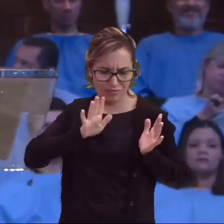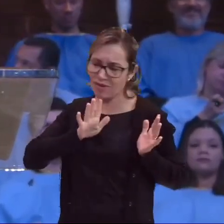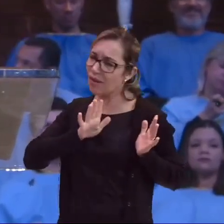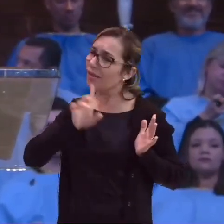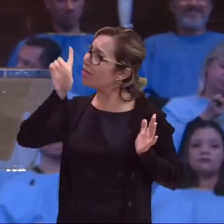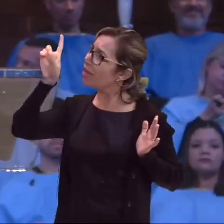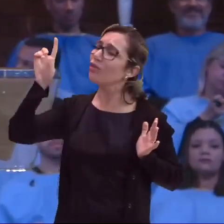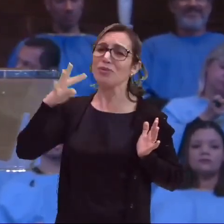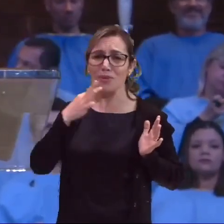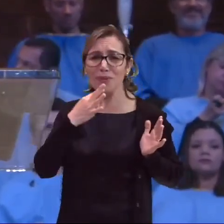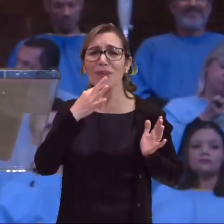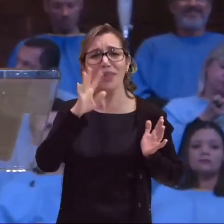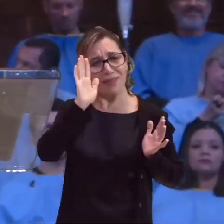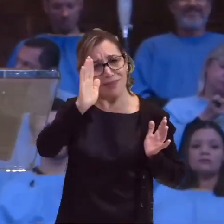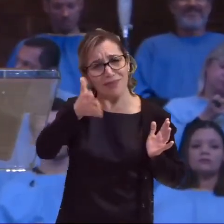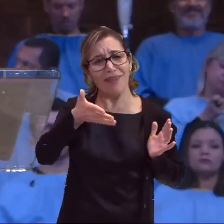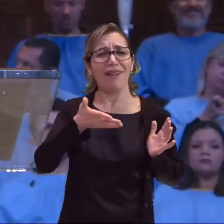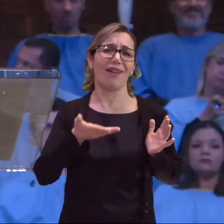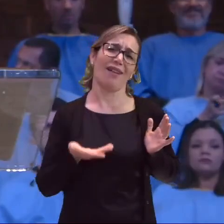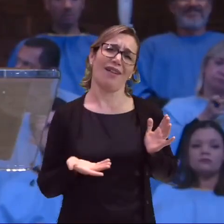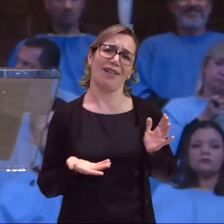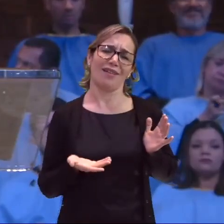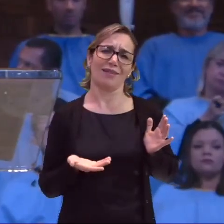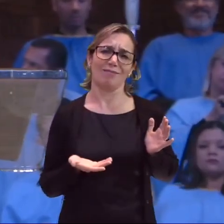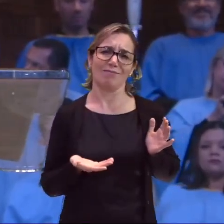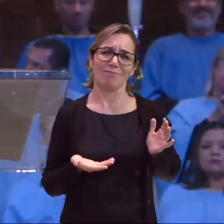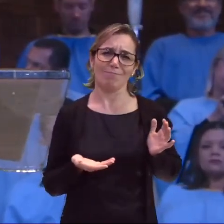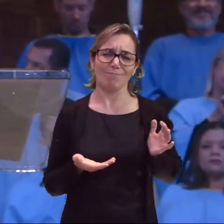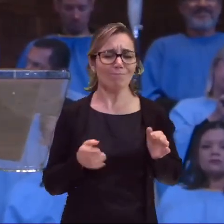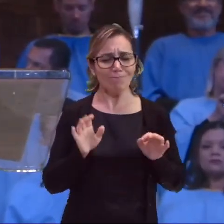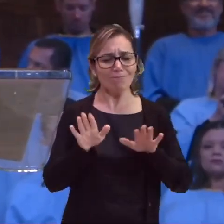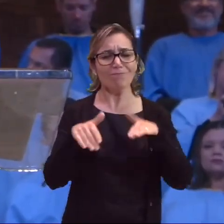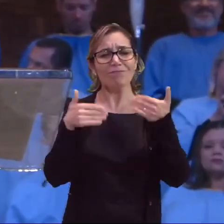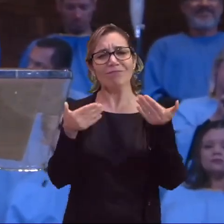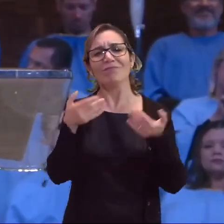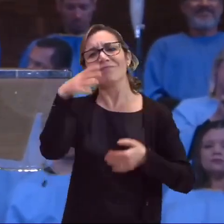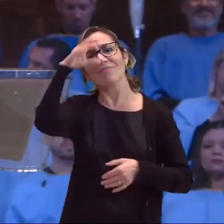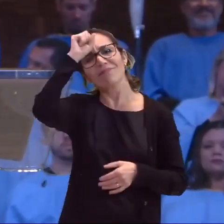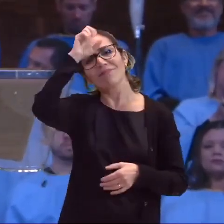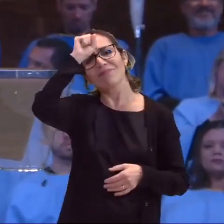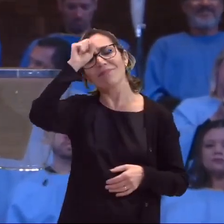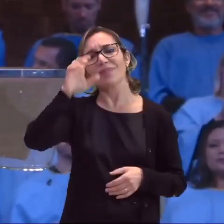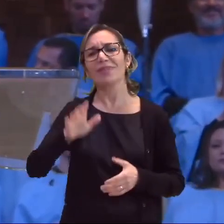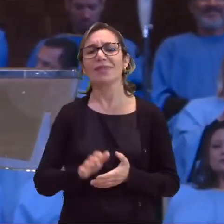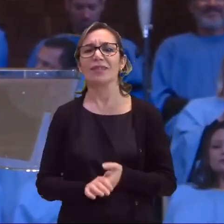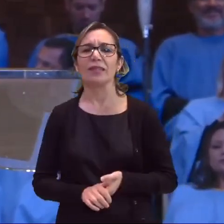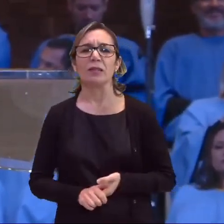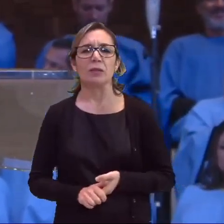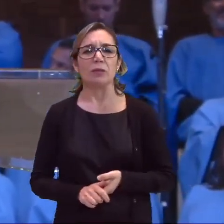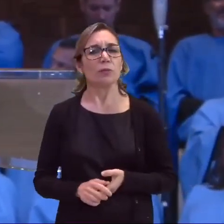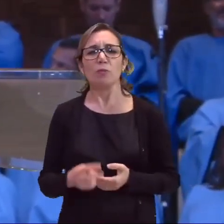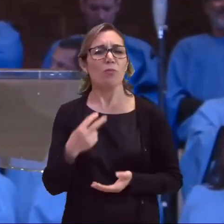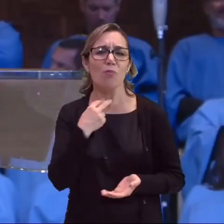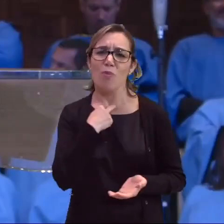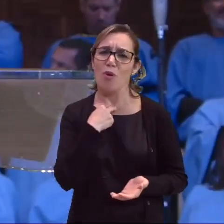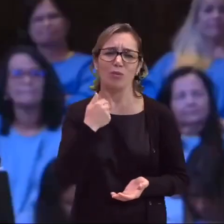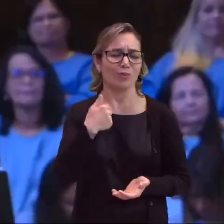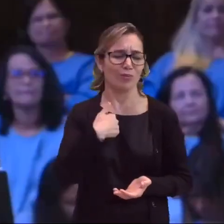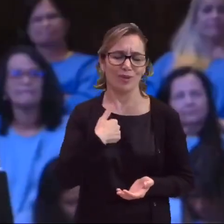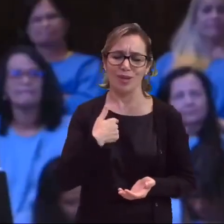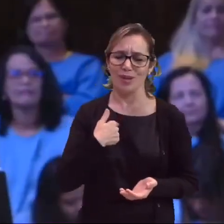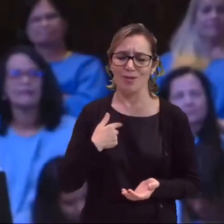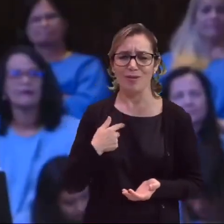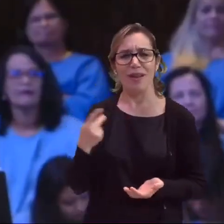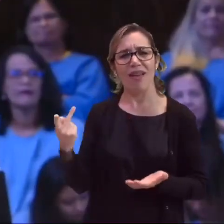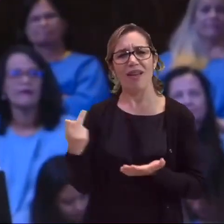mesmo de um pedirem e o segundo contraste é não orar